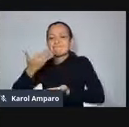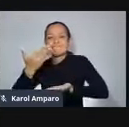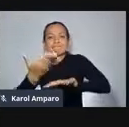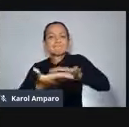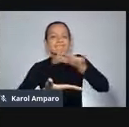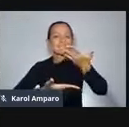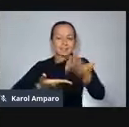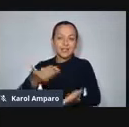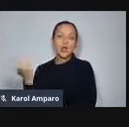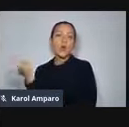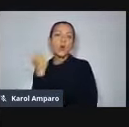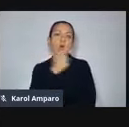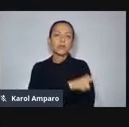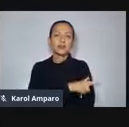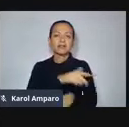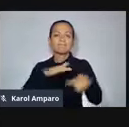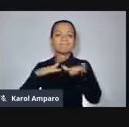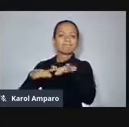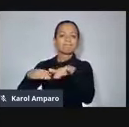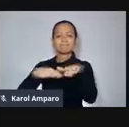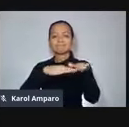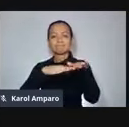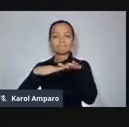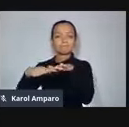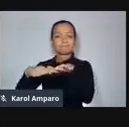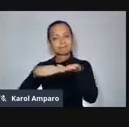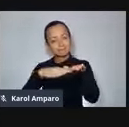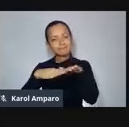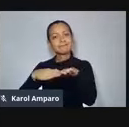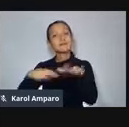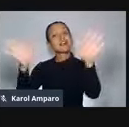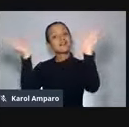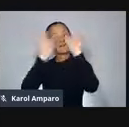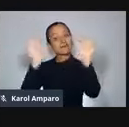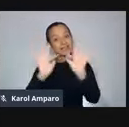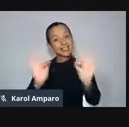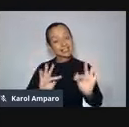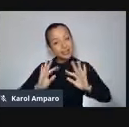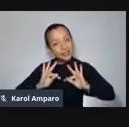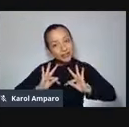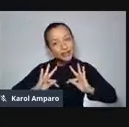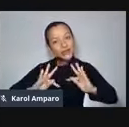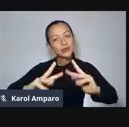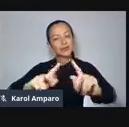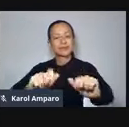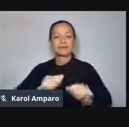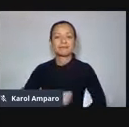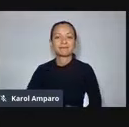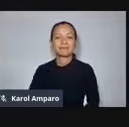que através da harmonia se consegue a felicidade de todos, né?